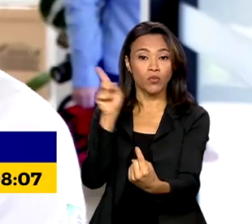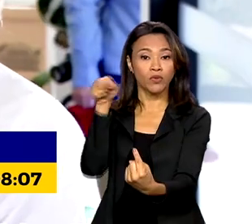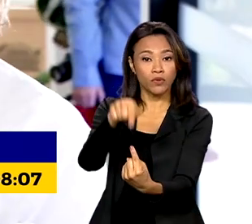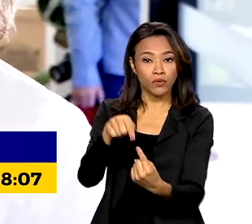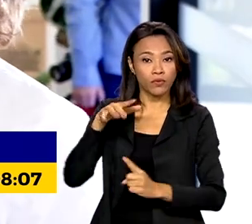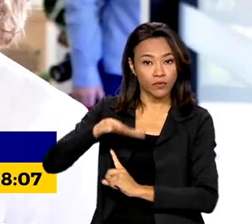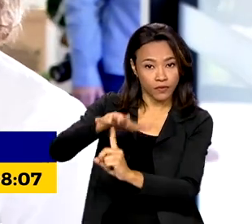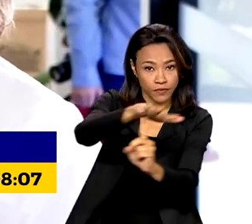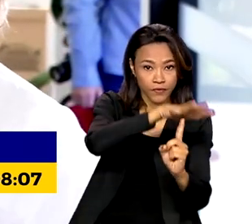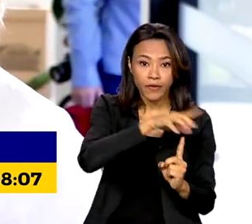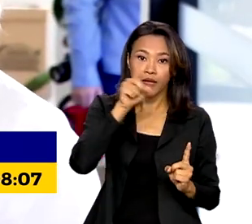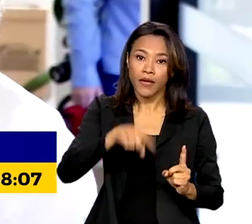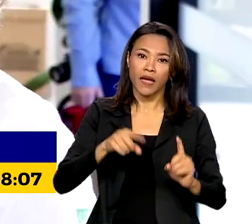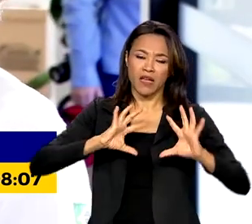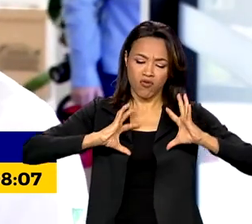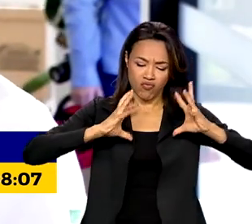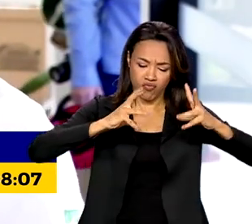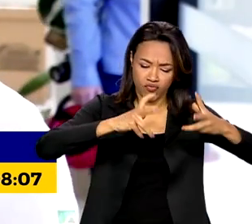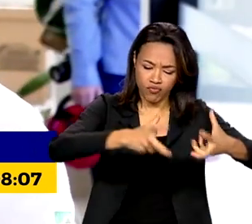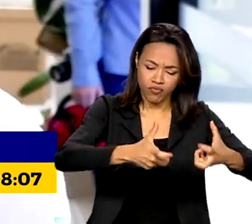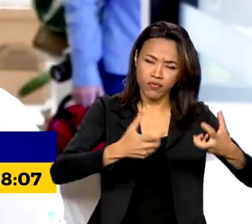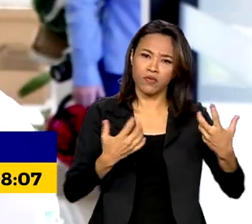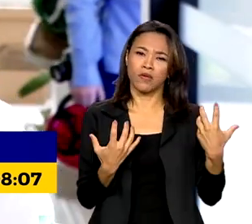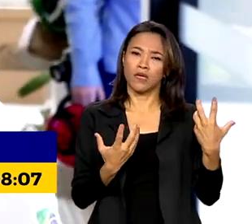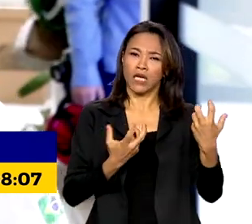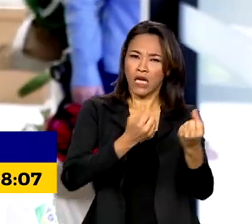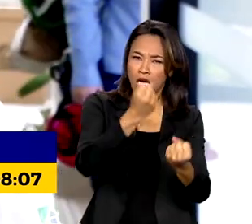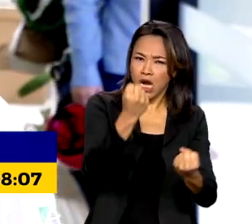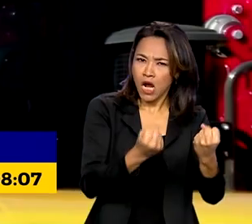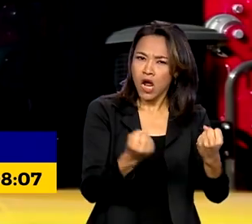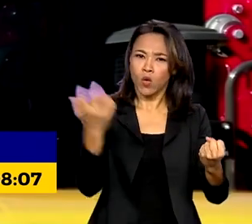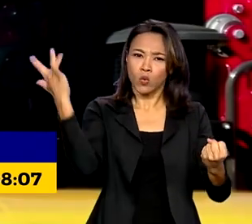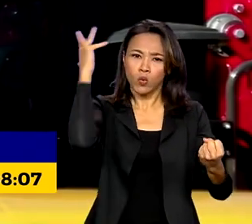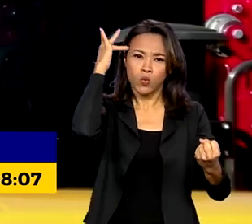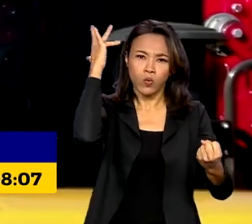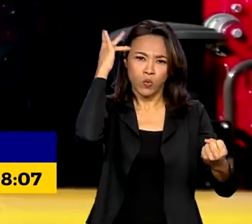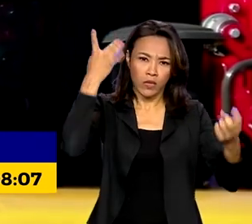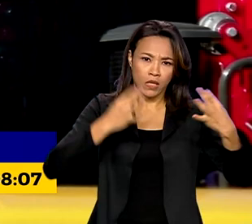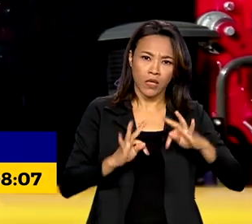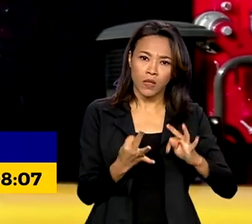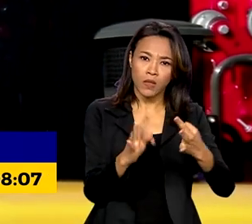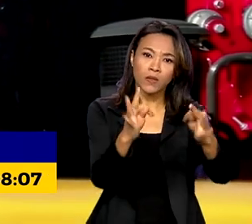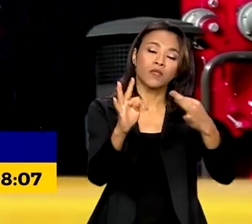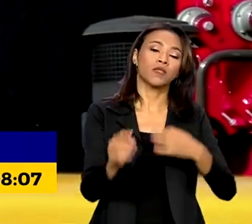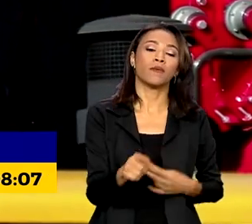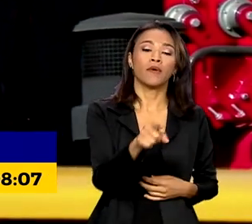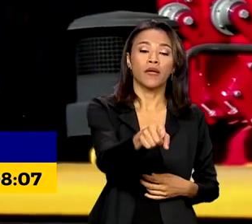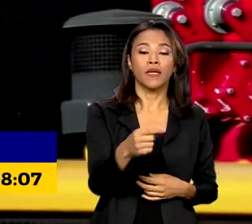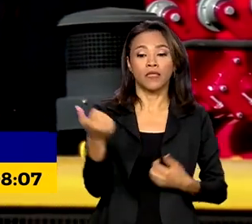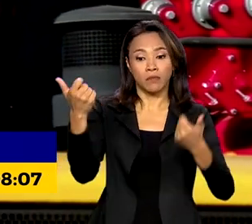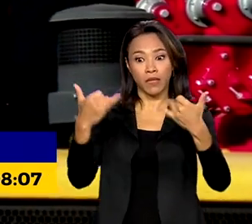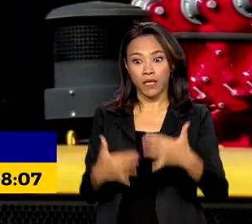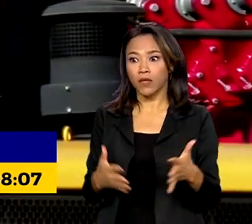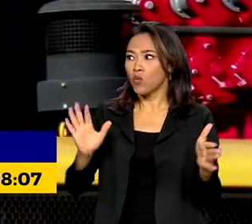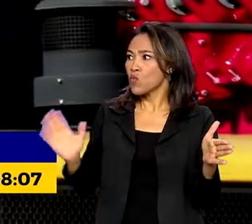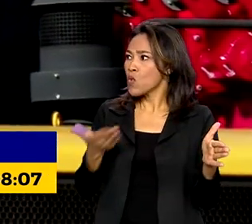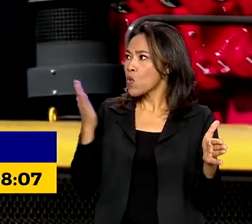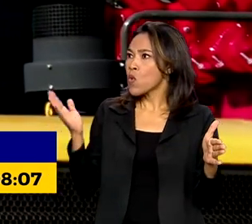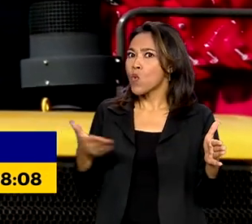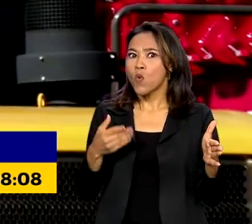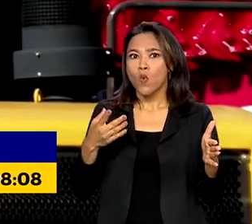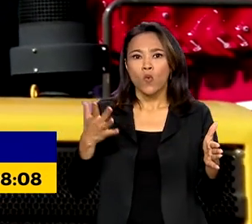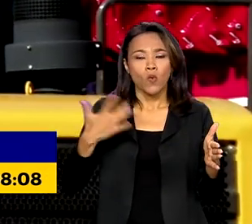que tragam um case de alta tecnologia. O volume de negócios que envolvem maquinário, tecnologia